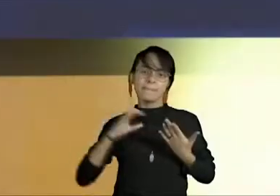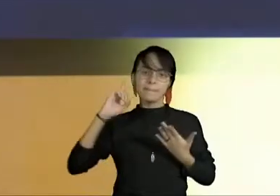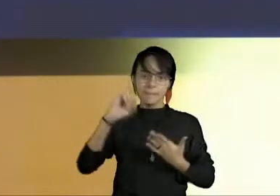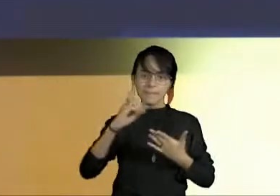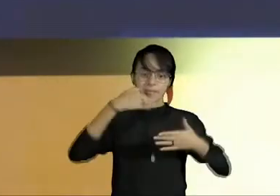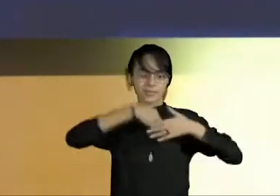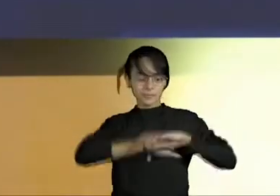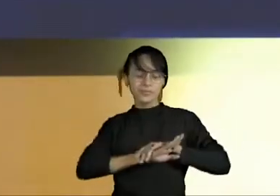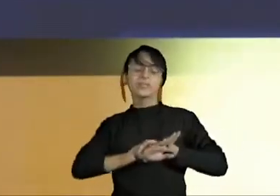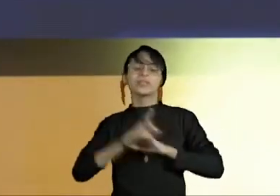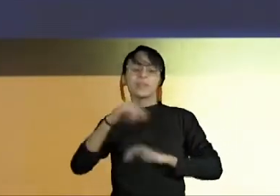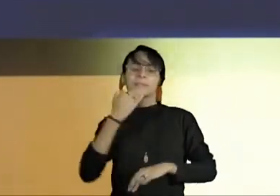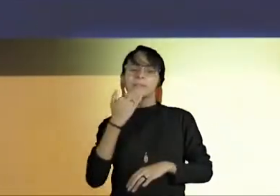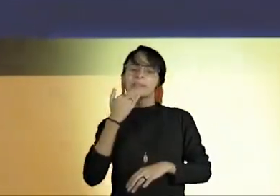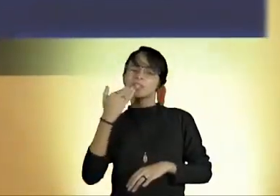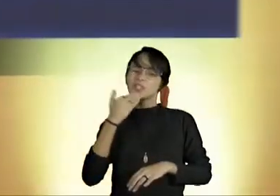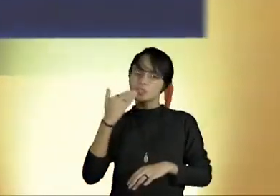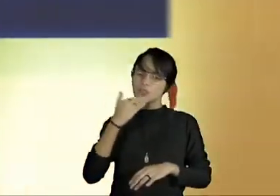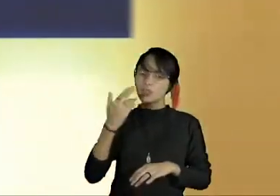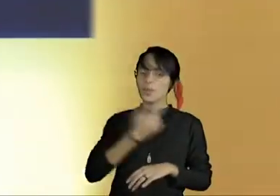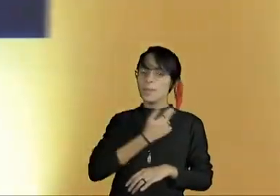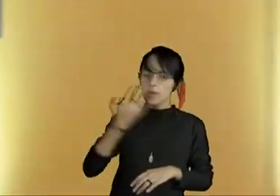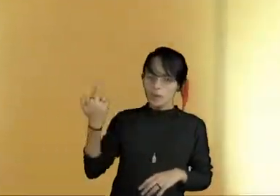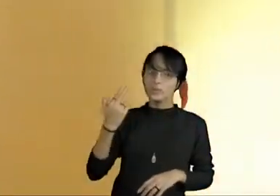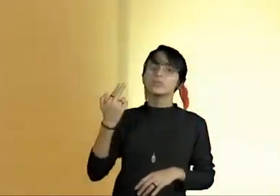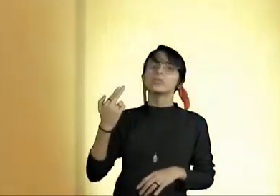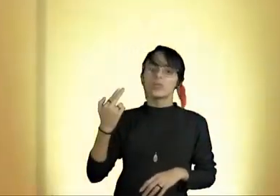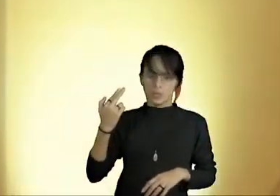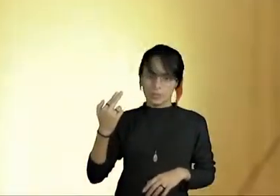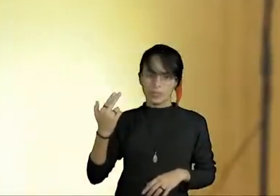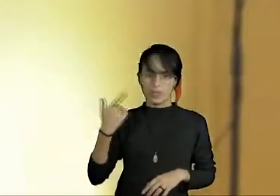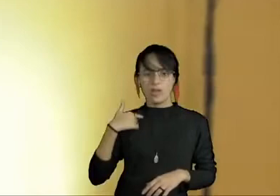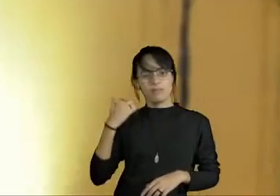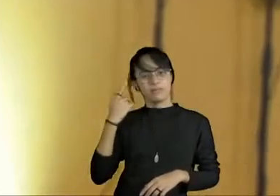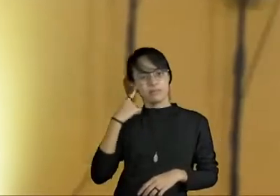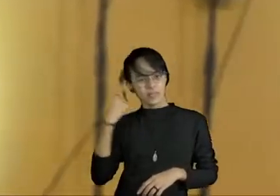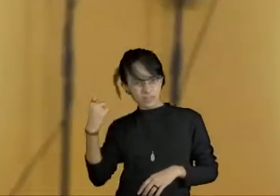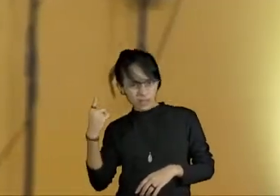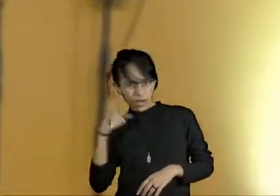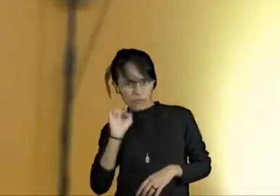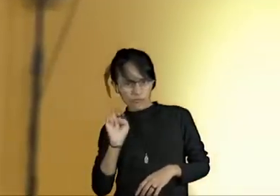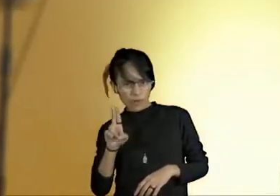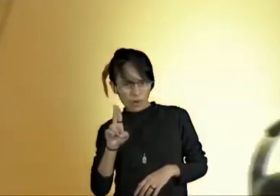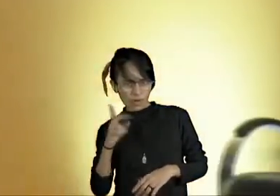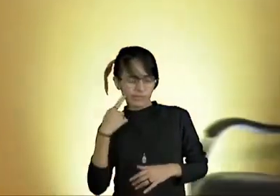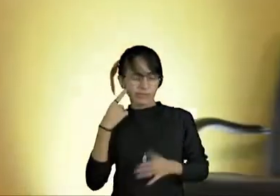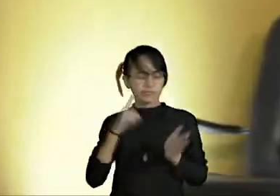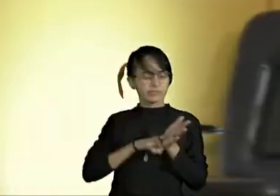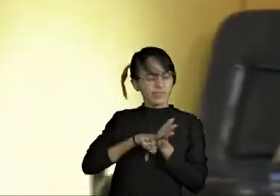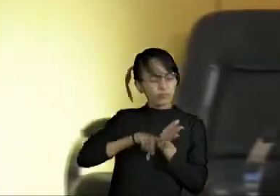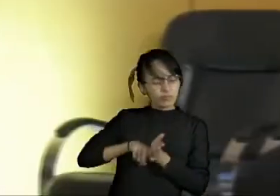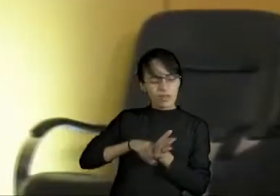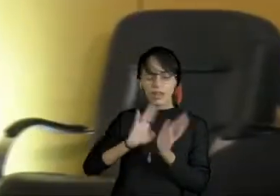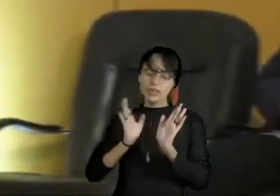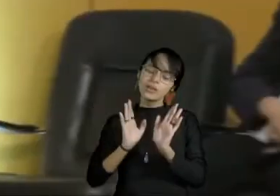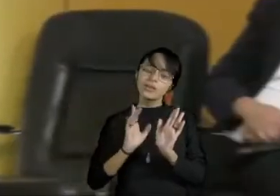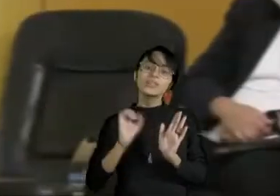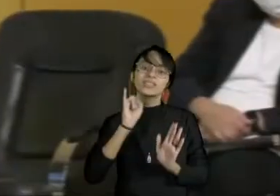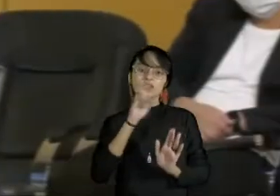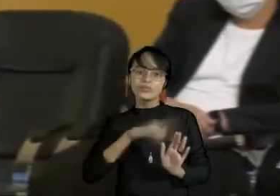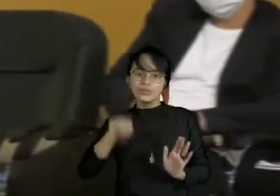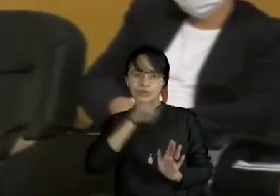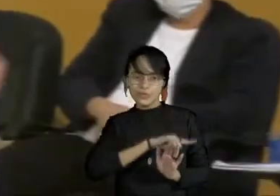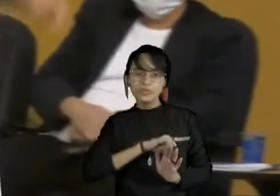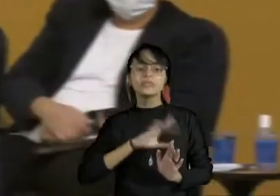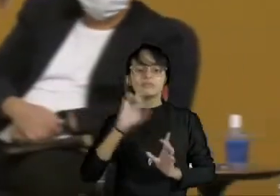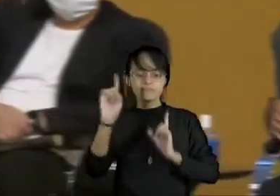vós, pedireis o que quiserdes no meu nome. Ele disse, eu vou pensar. Ele disse, eu vou estudar o caso? Não. Se vós estiverdes